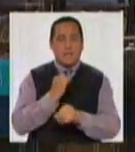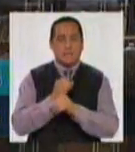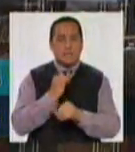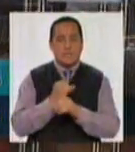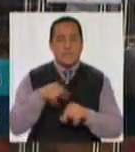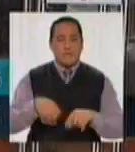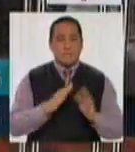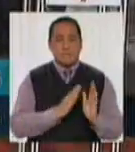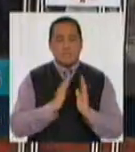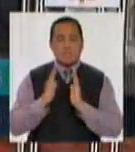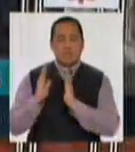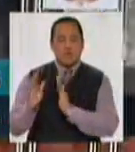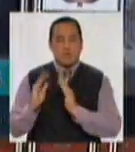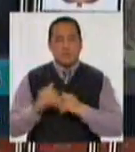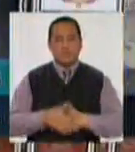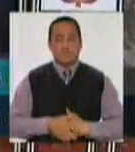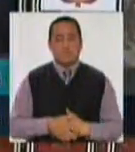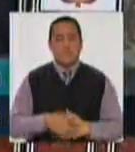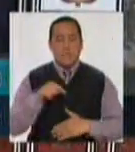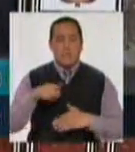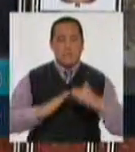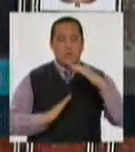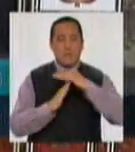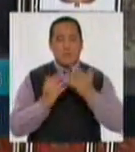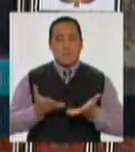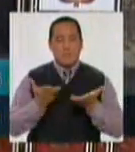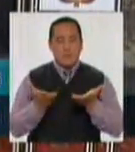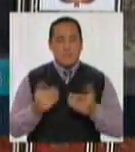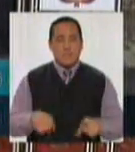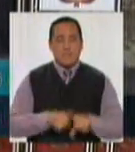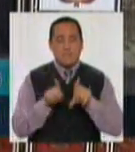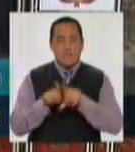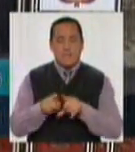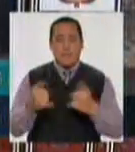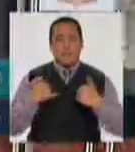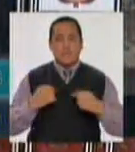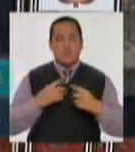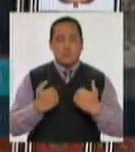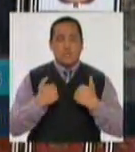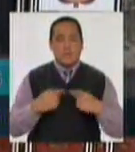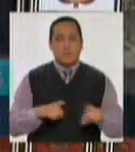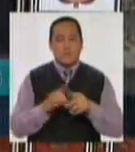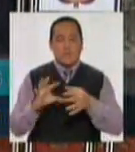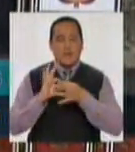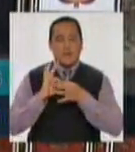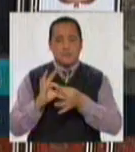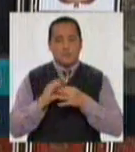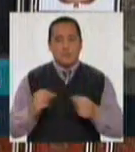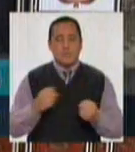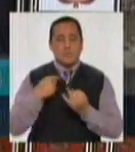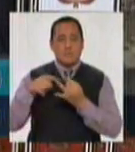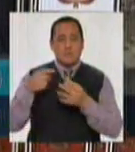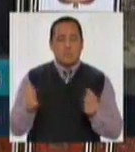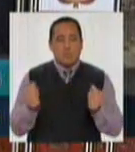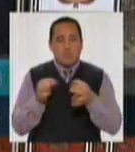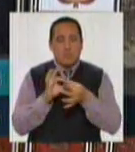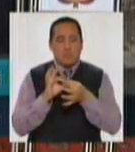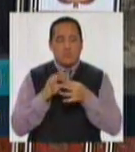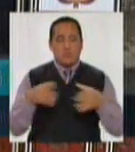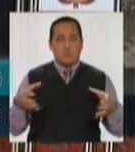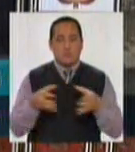esse processo de construção da paz permite também que nós tenhamos relações muito estreitas entre